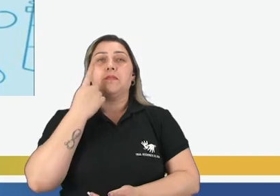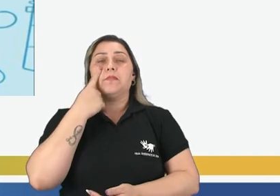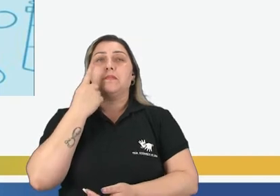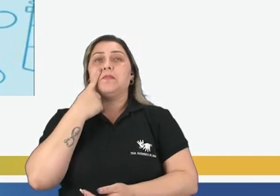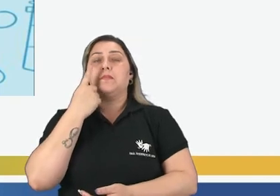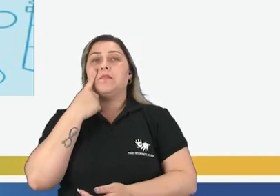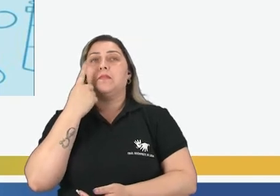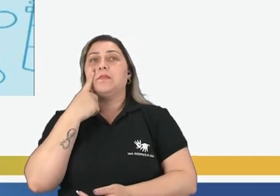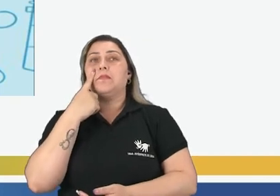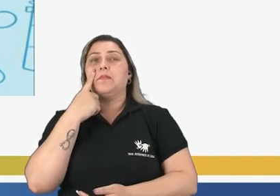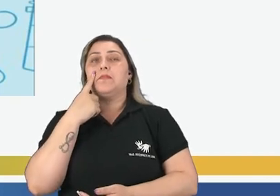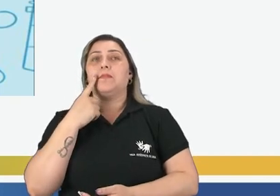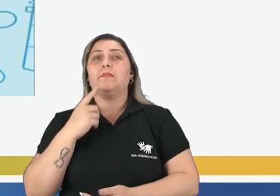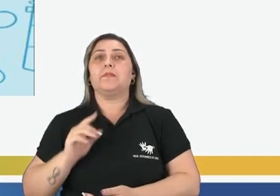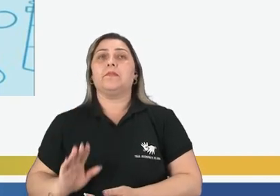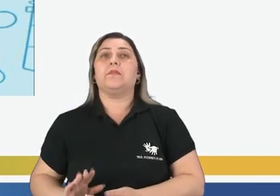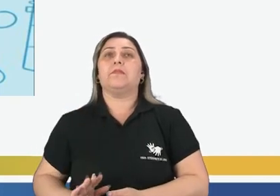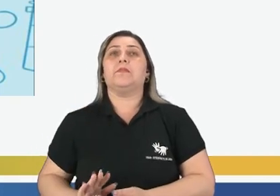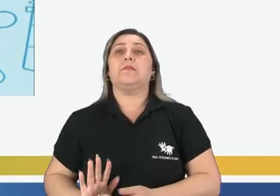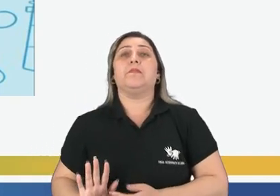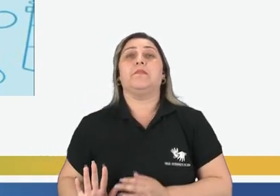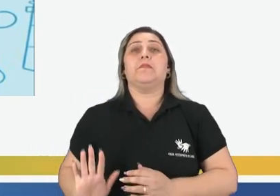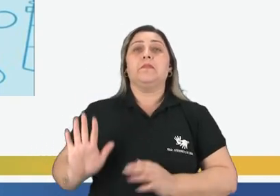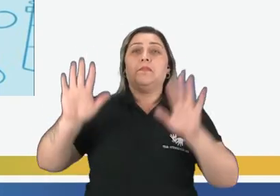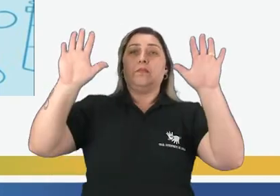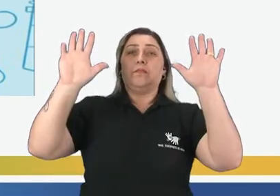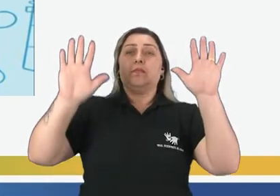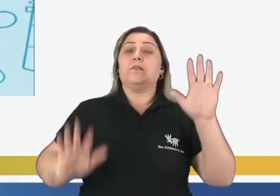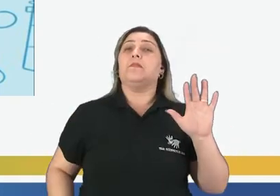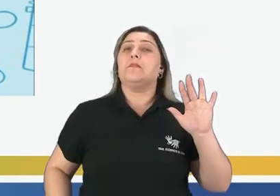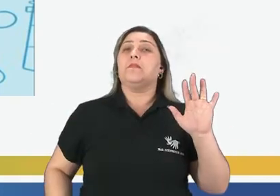Observe. Levantem aí a mão direita.